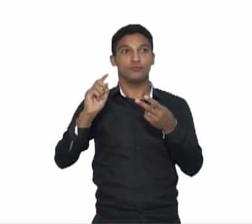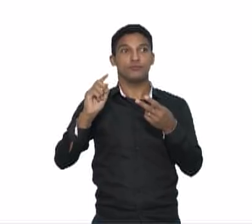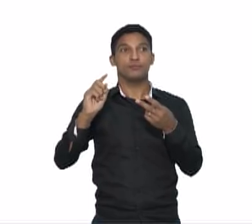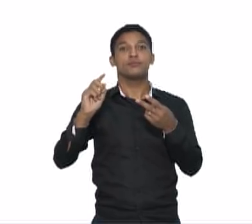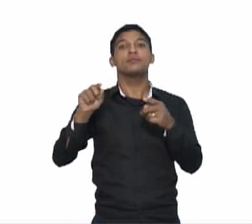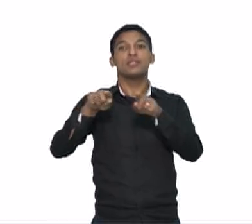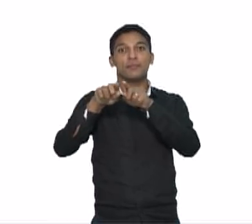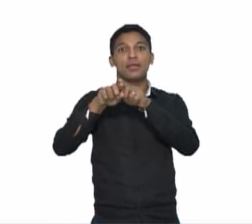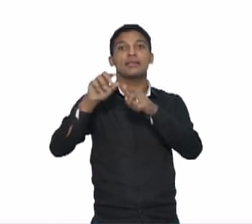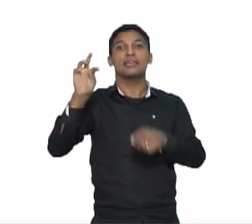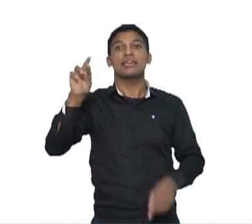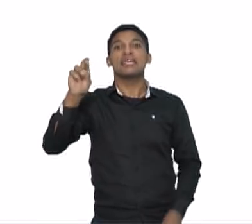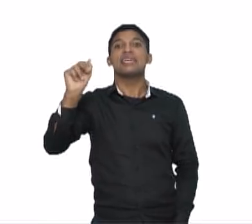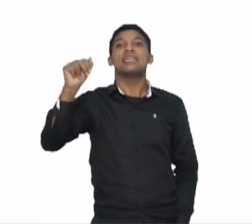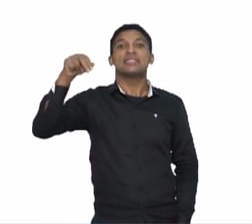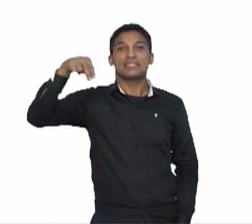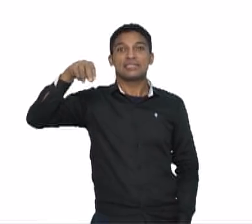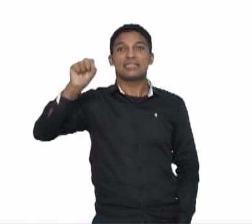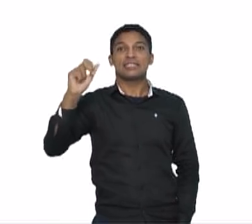condensação,